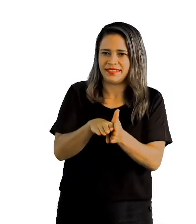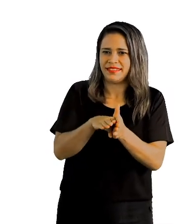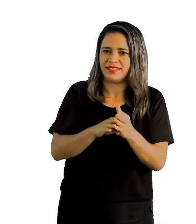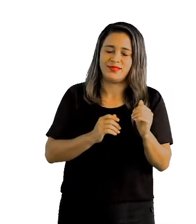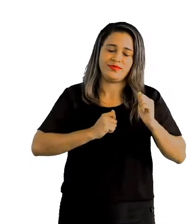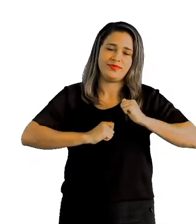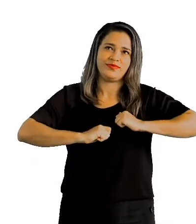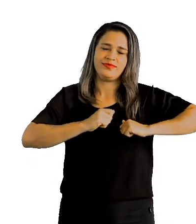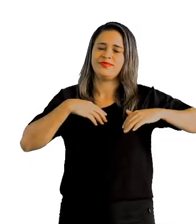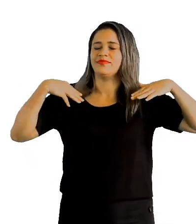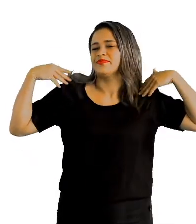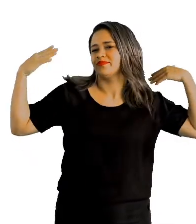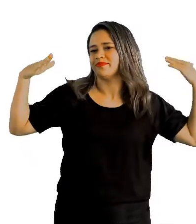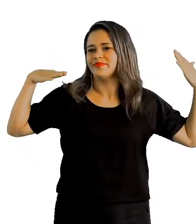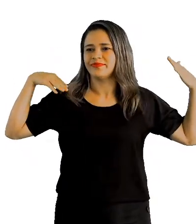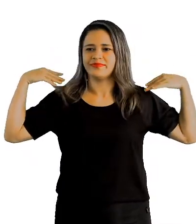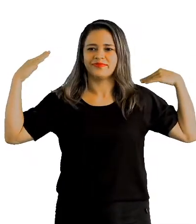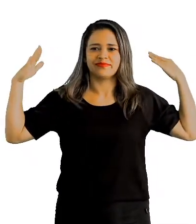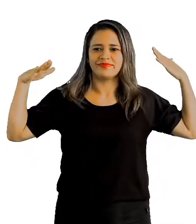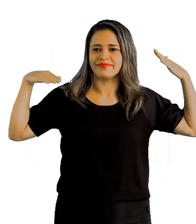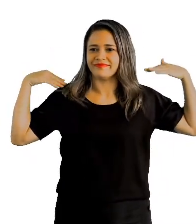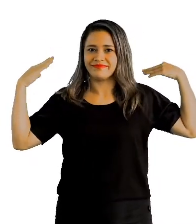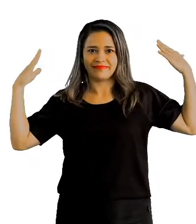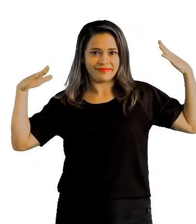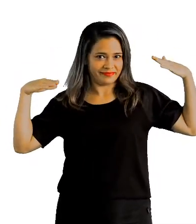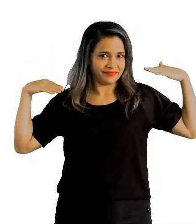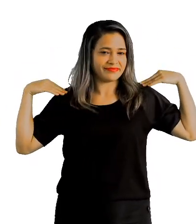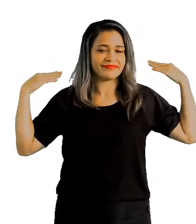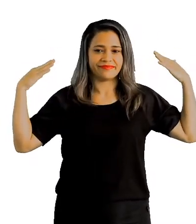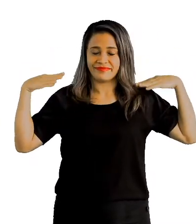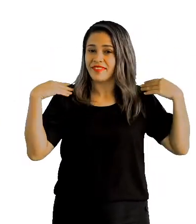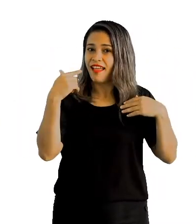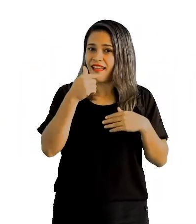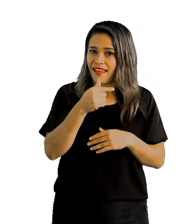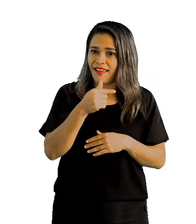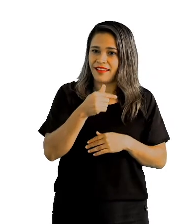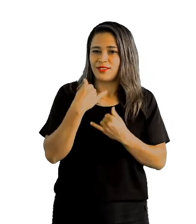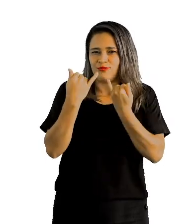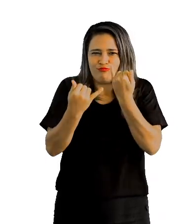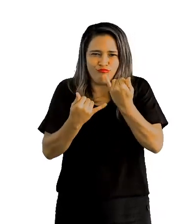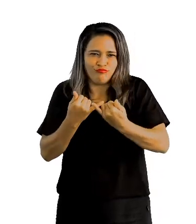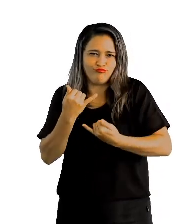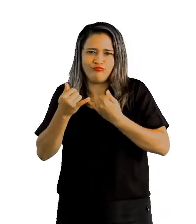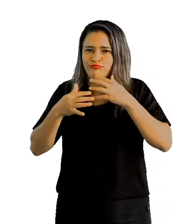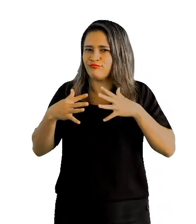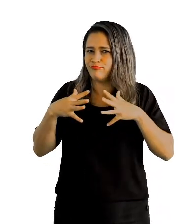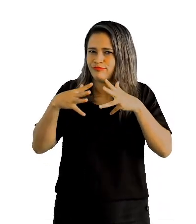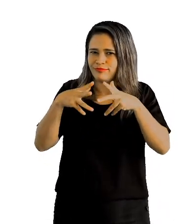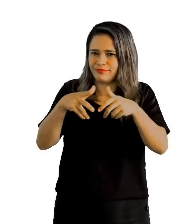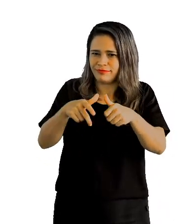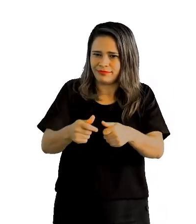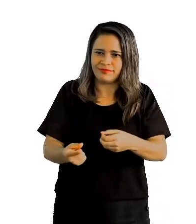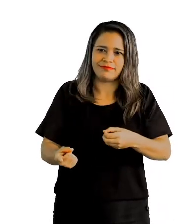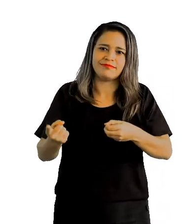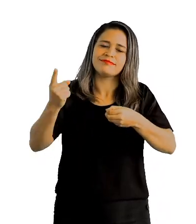ir passear. 7 dias de brincadeira e tudo volta a